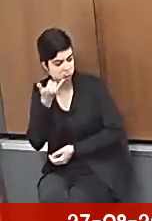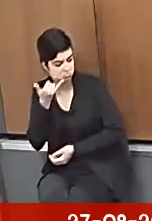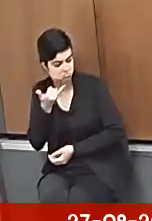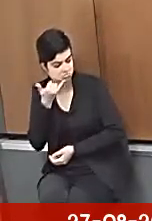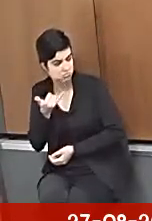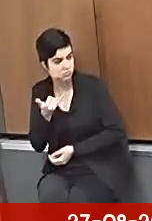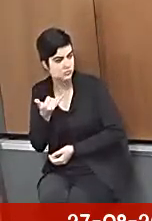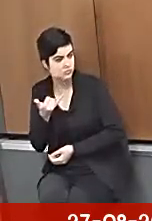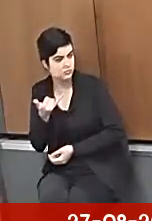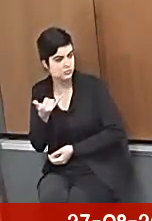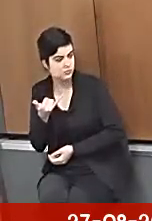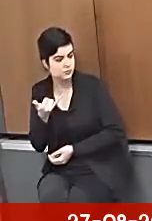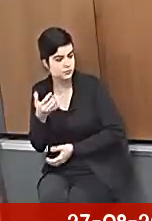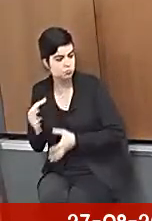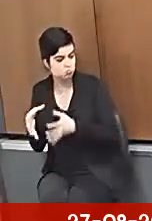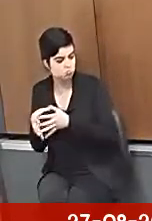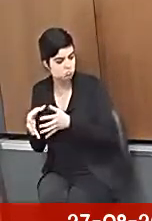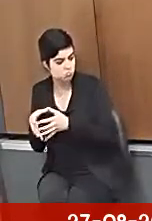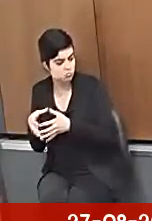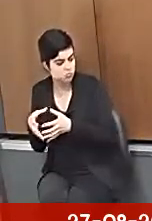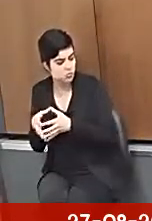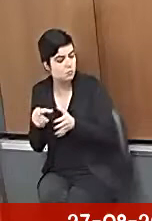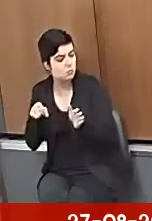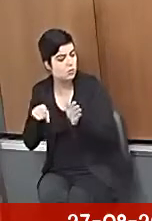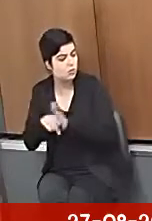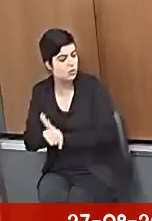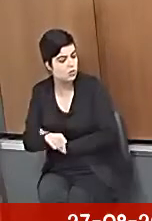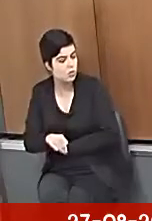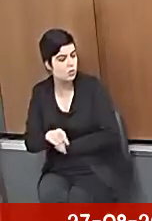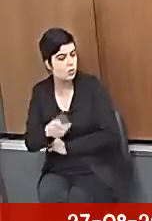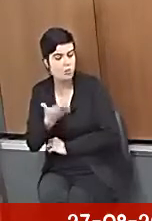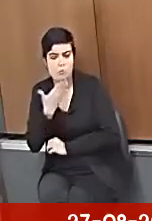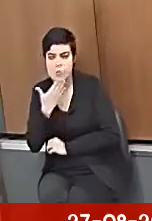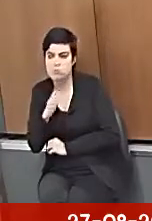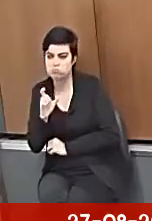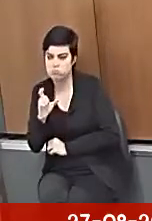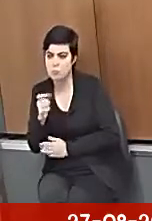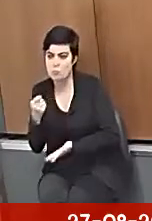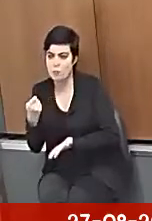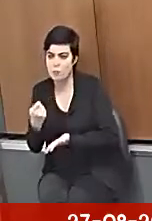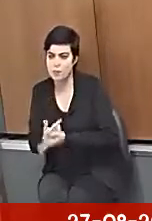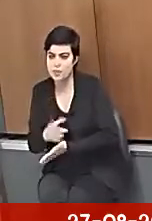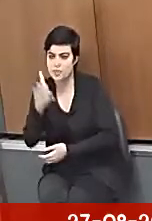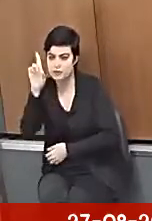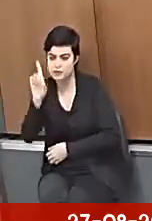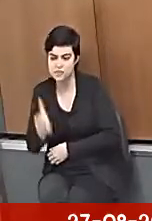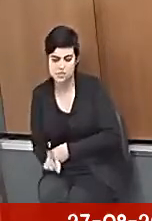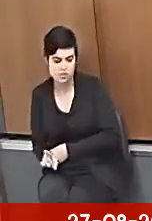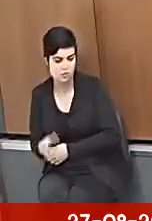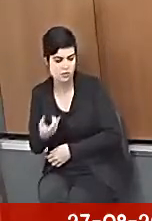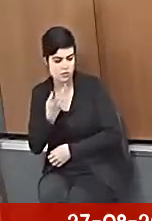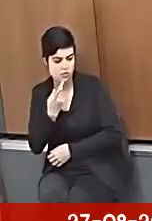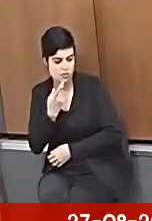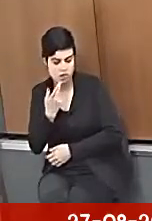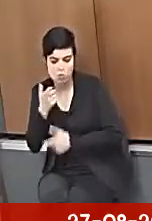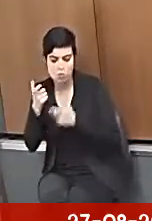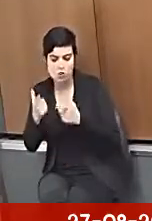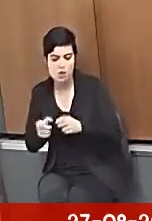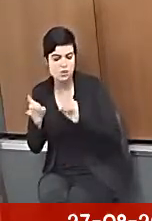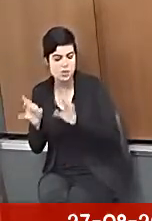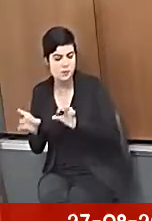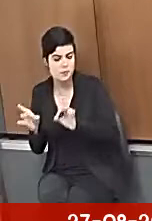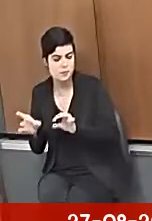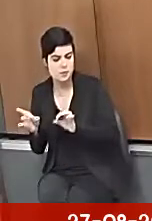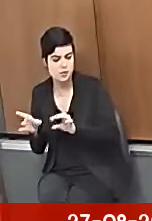naná dengue e perguntou para o ingresso que a gente comprava para a deficiência ou queda de cabelo setor especial